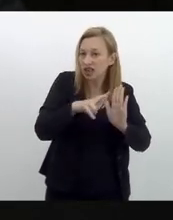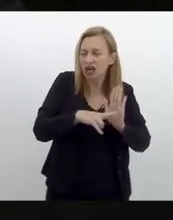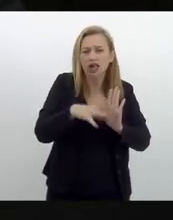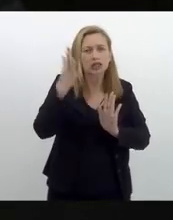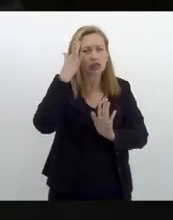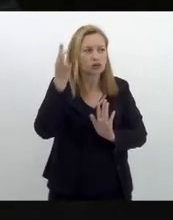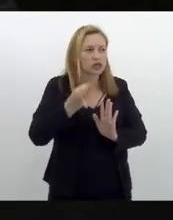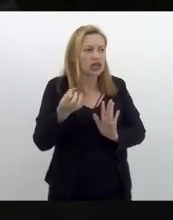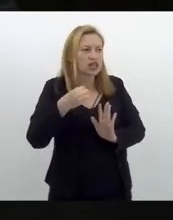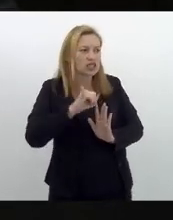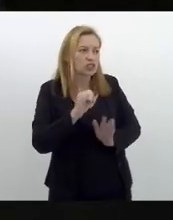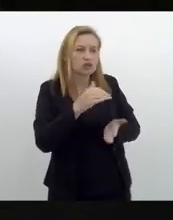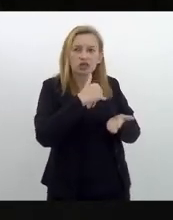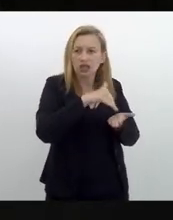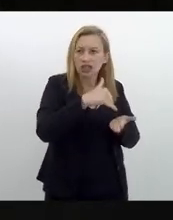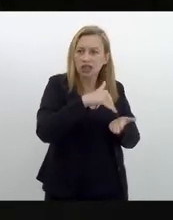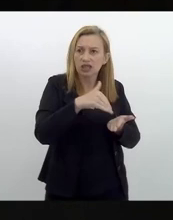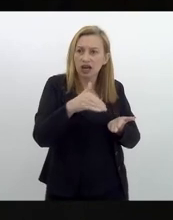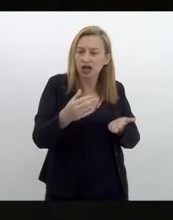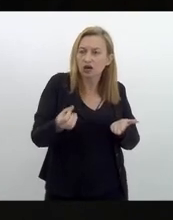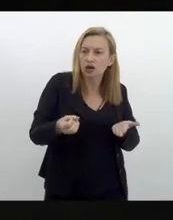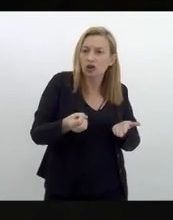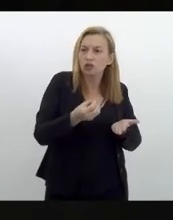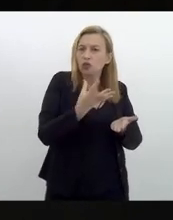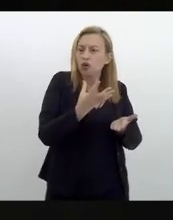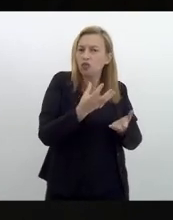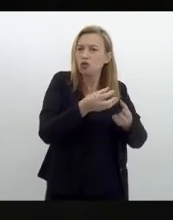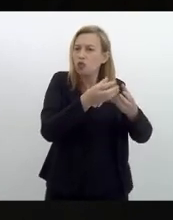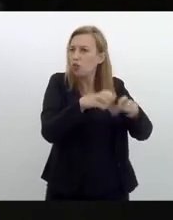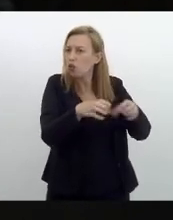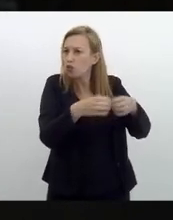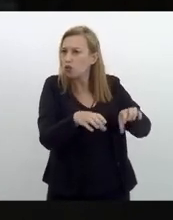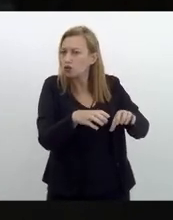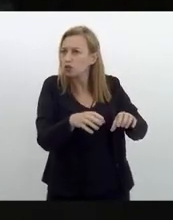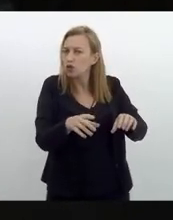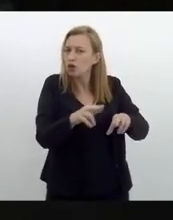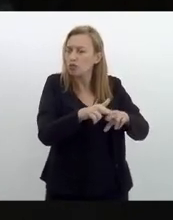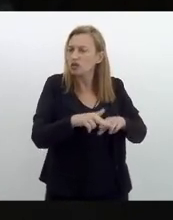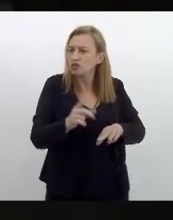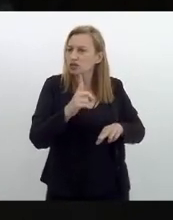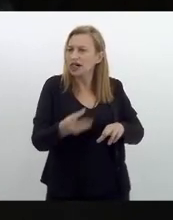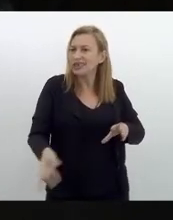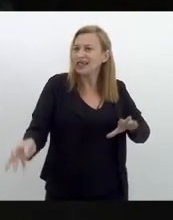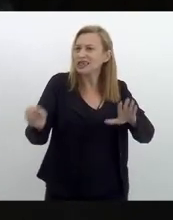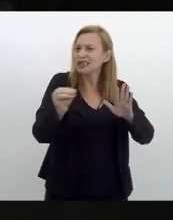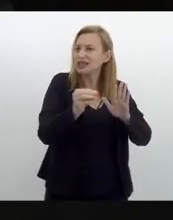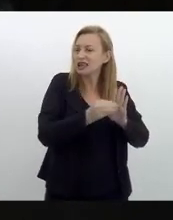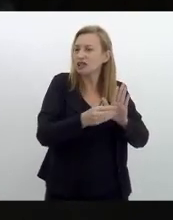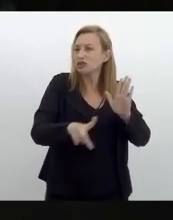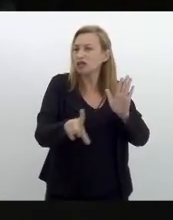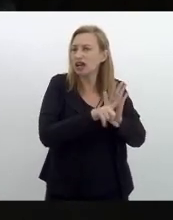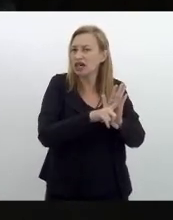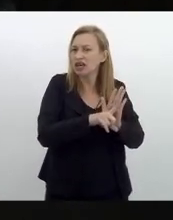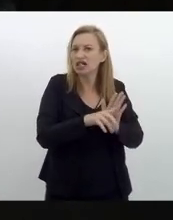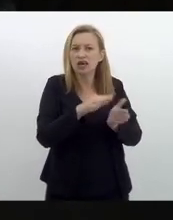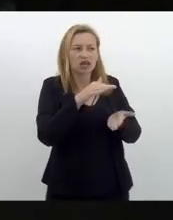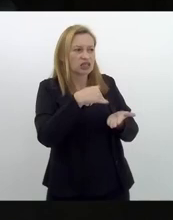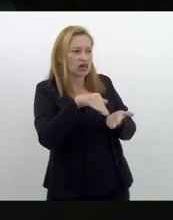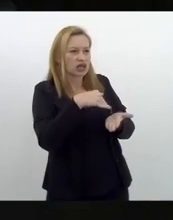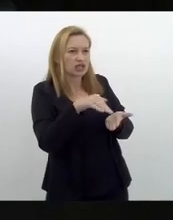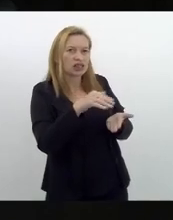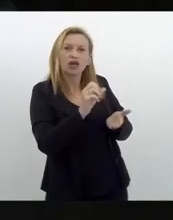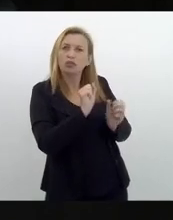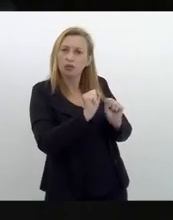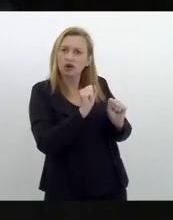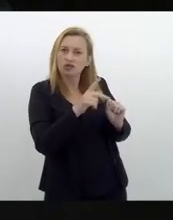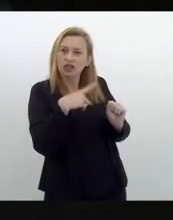secretário é um novo concurso, por isso não está na lei. O secretário tem... Vou passar a palavra